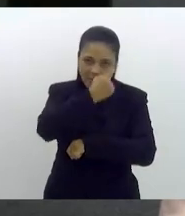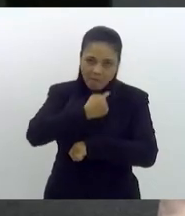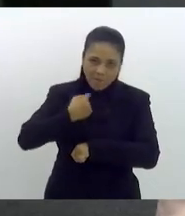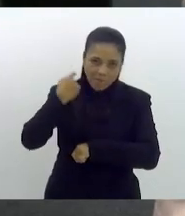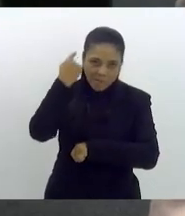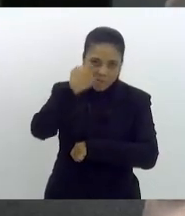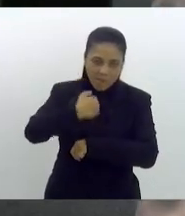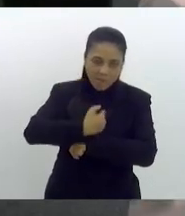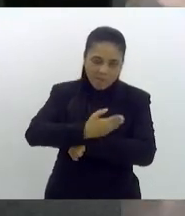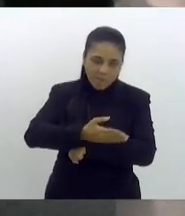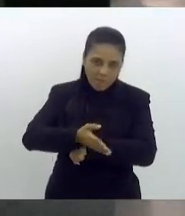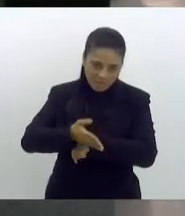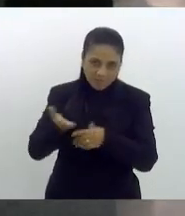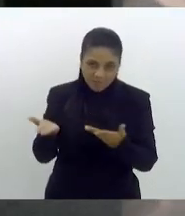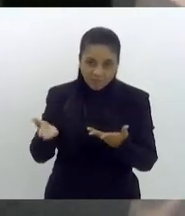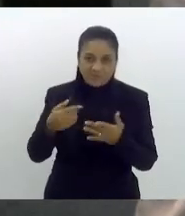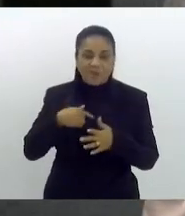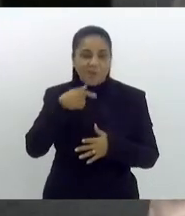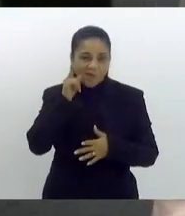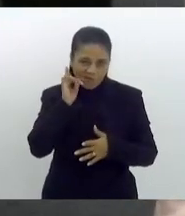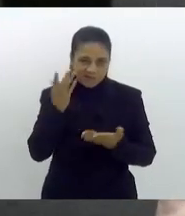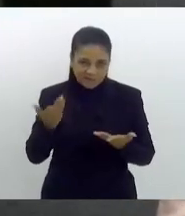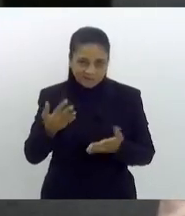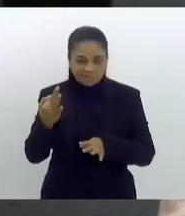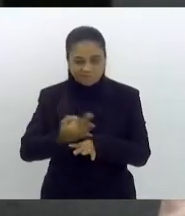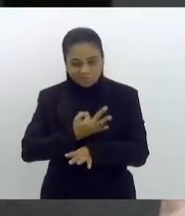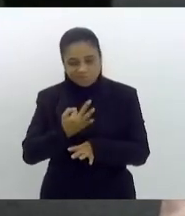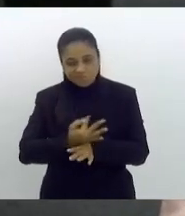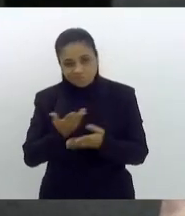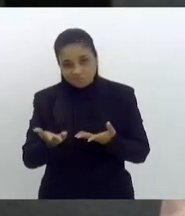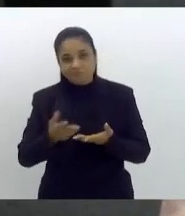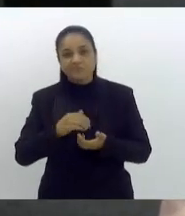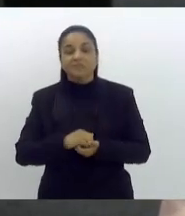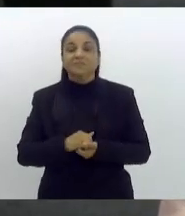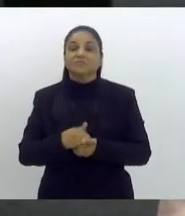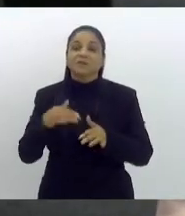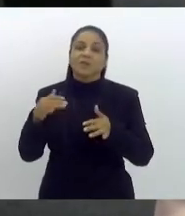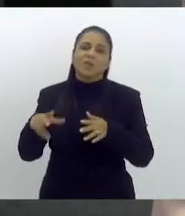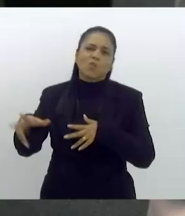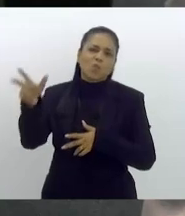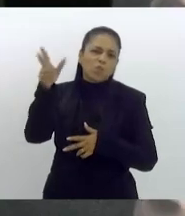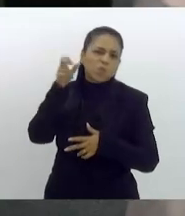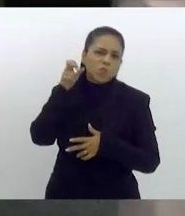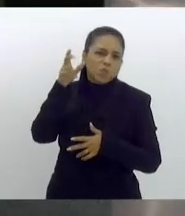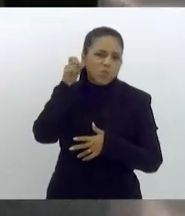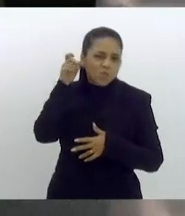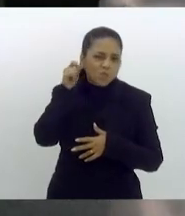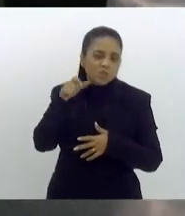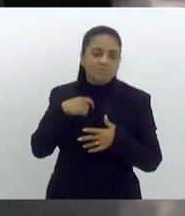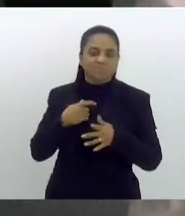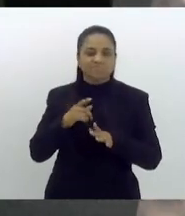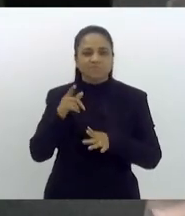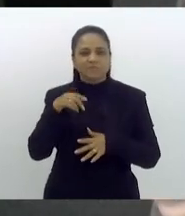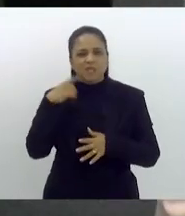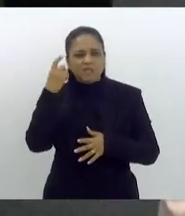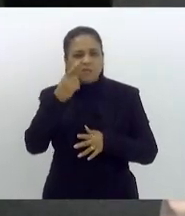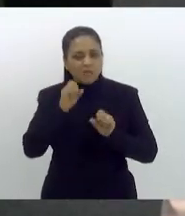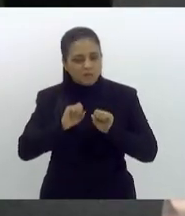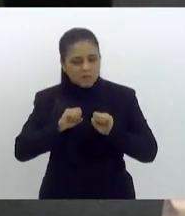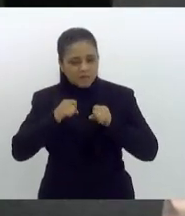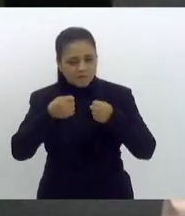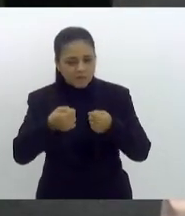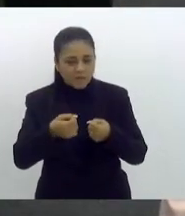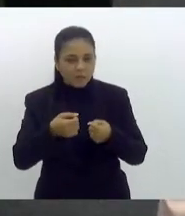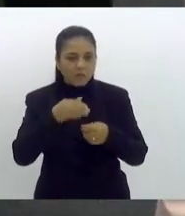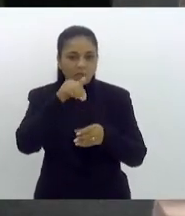eu ouvi os deputados aqui defendendo o voto